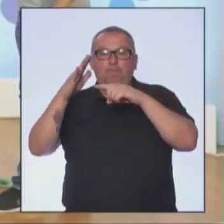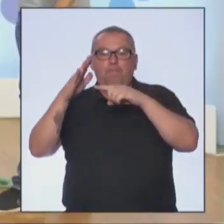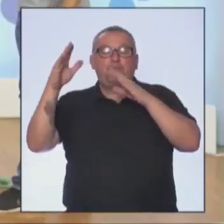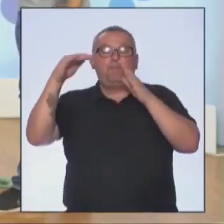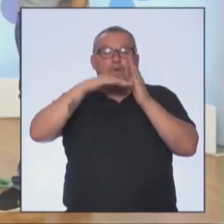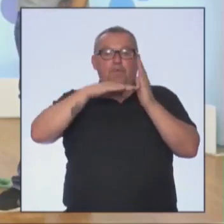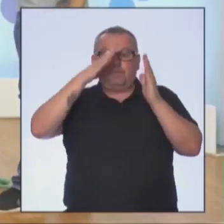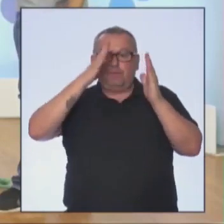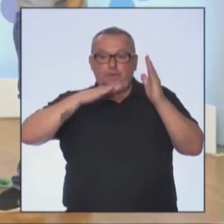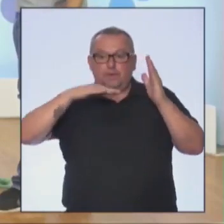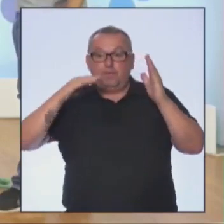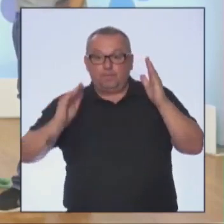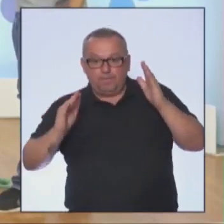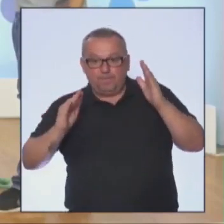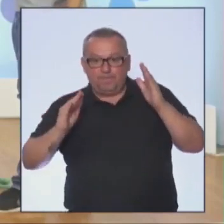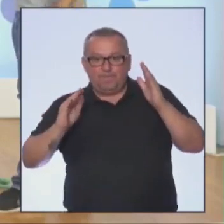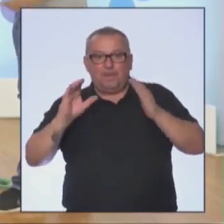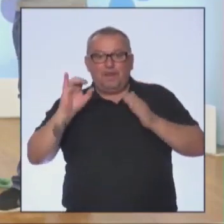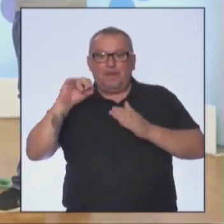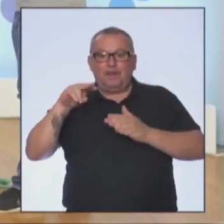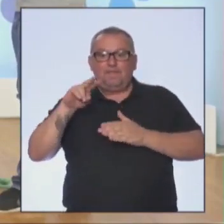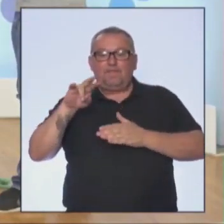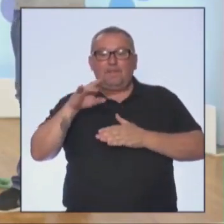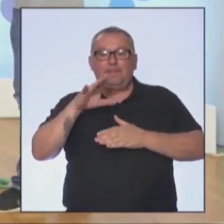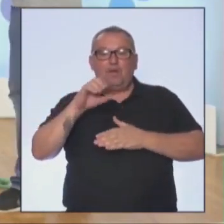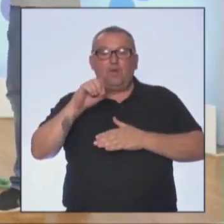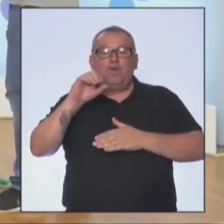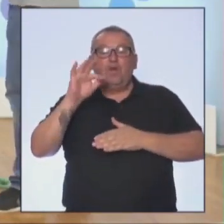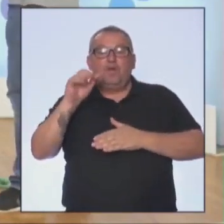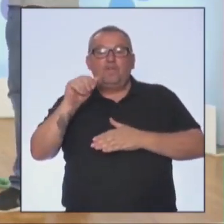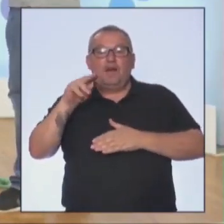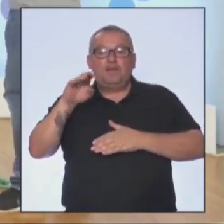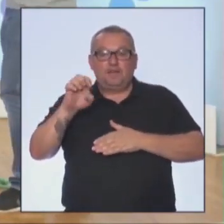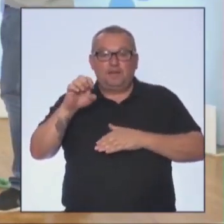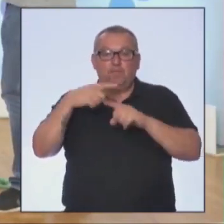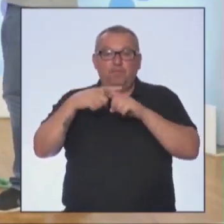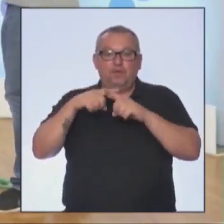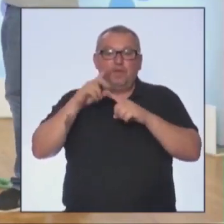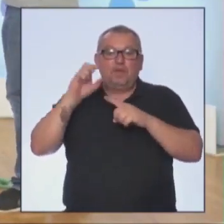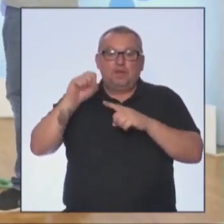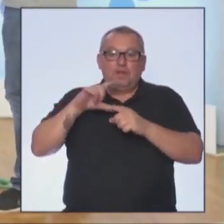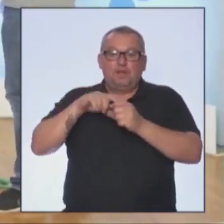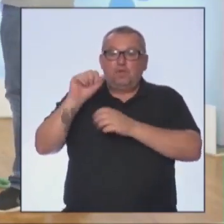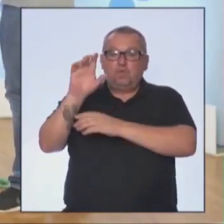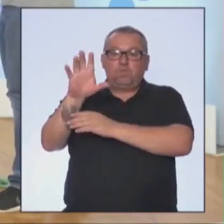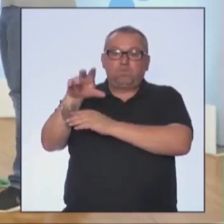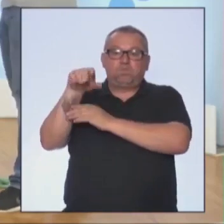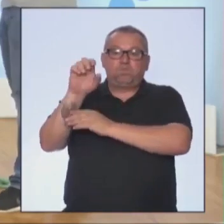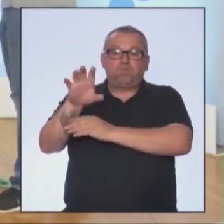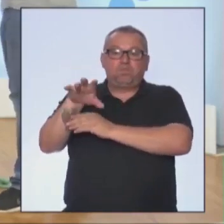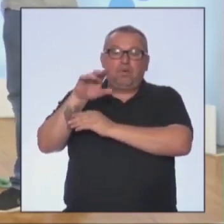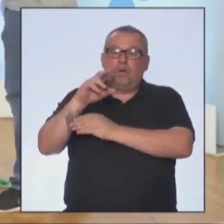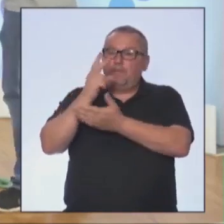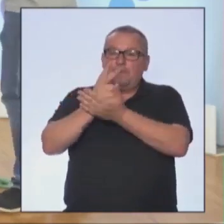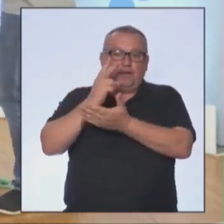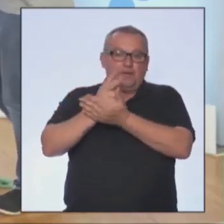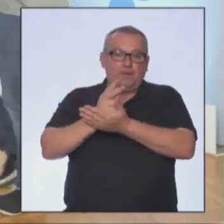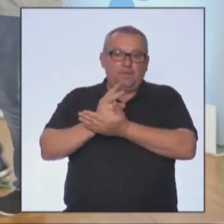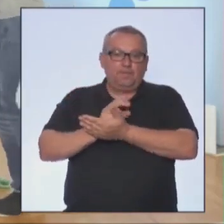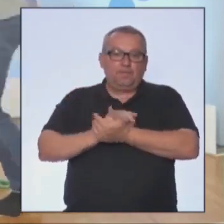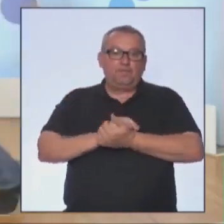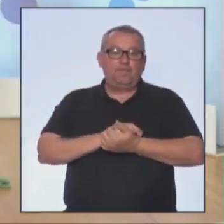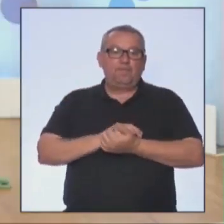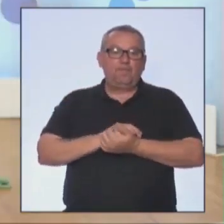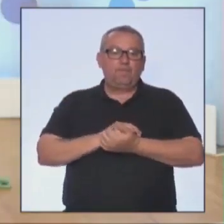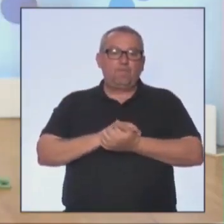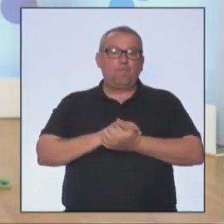gente chama isso de inversão de fase. Isso acontece porque eu estou deixando minha mão fixa. Caso eu deixe ela mole, vai voltar com a mesma fase. Isso.